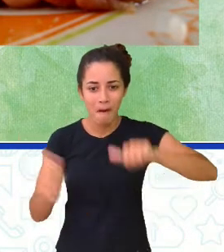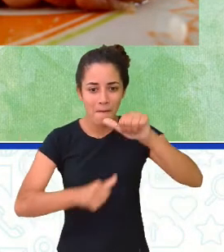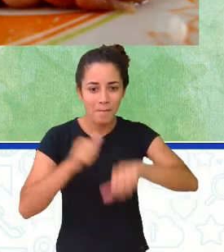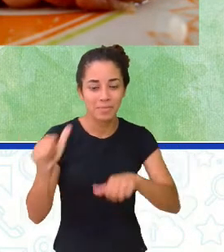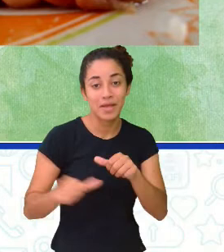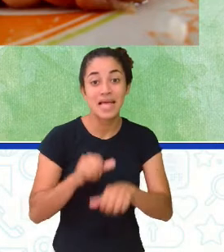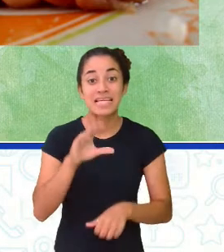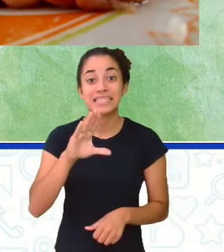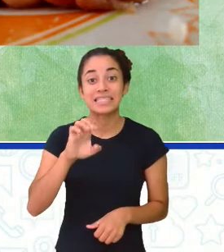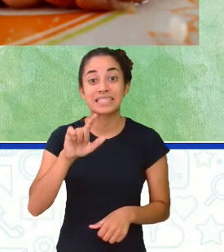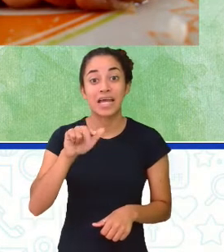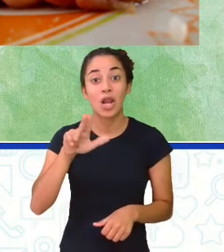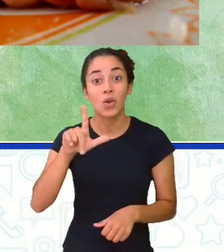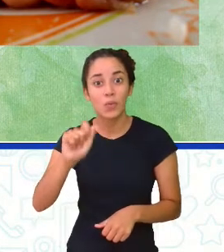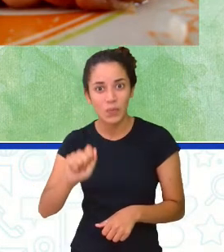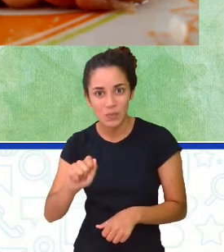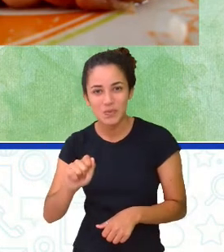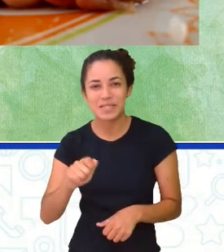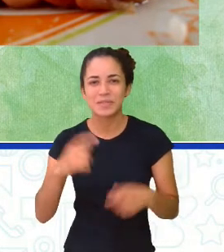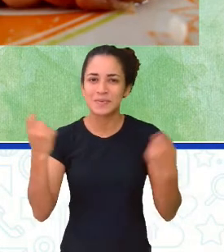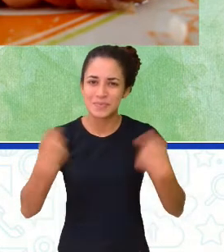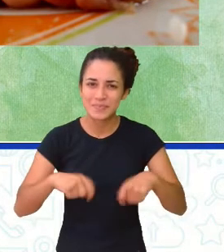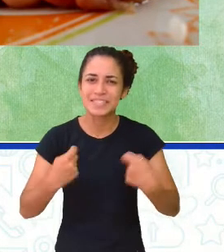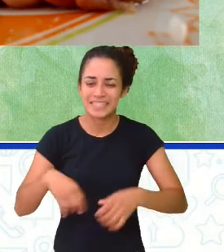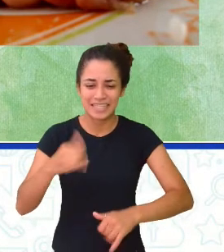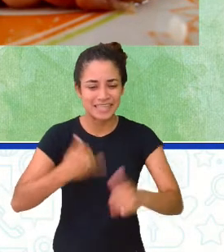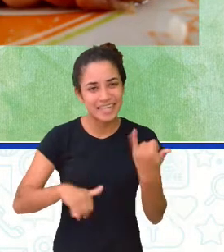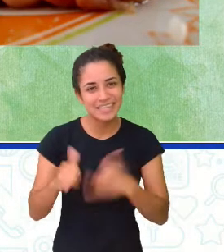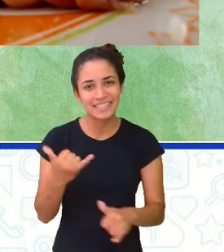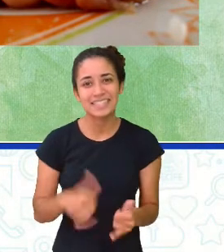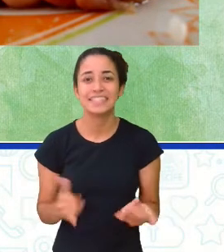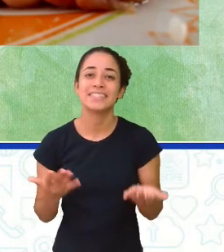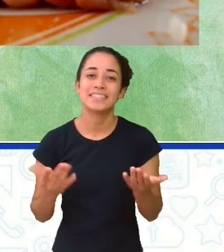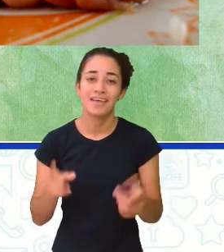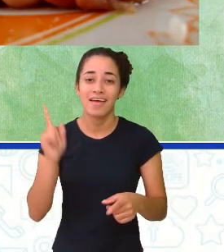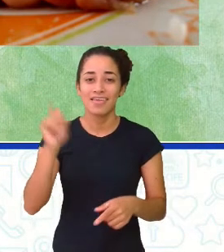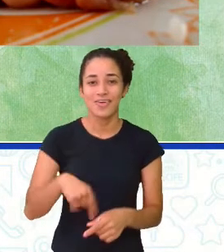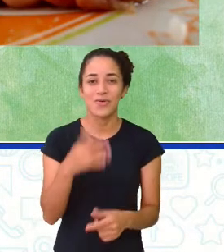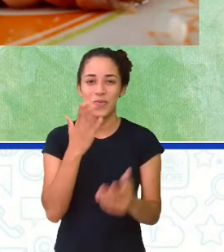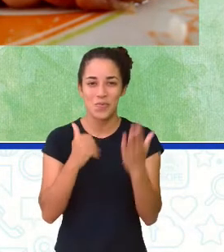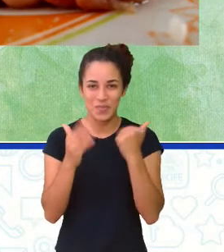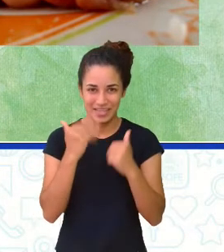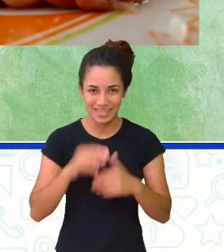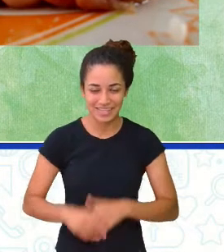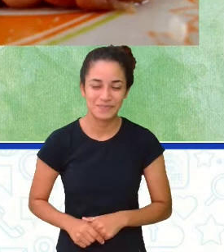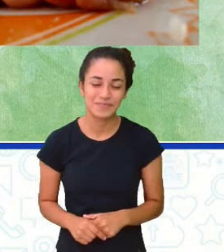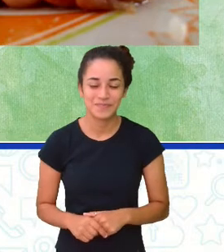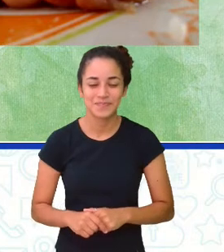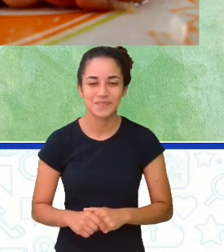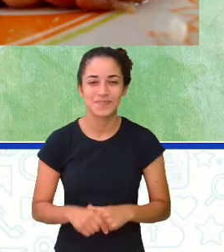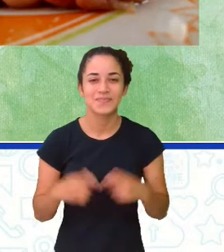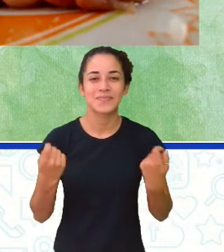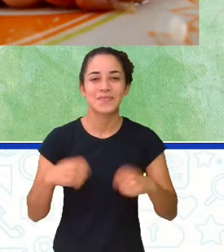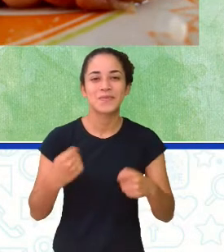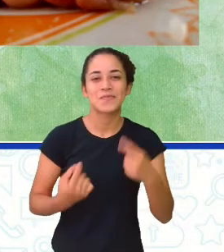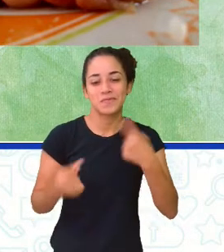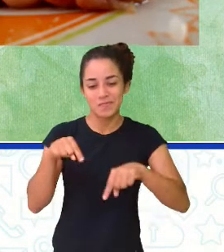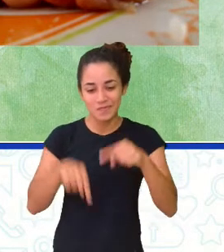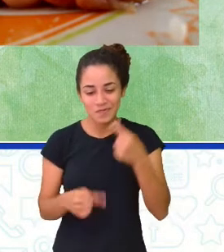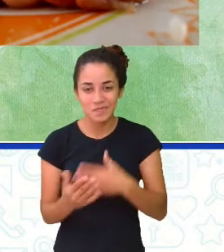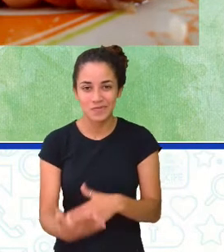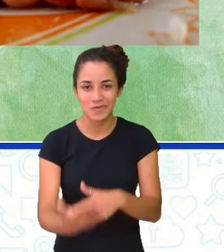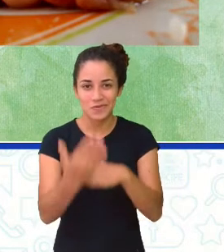células. E eu preciso de um combustível. E esse combustível são os alimentos. O outro, regulação de funções